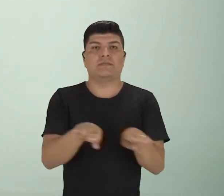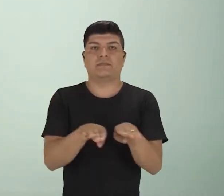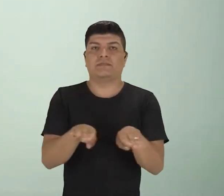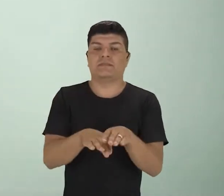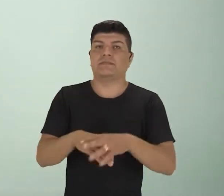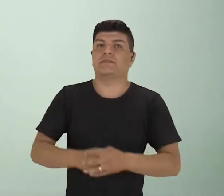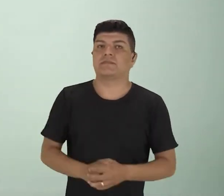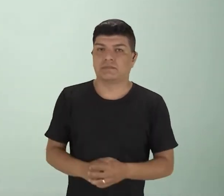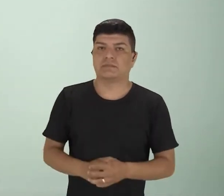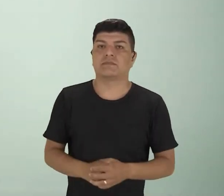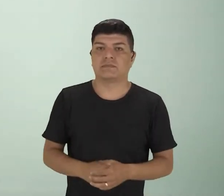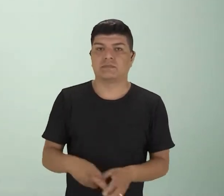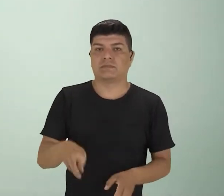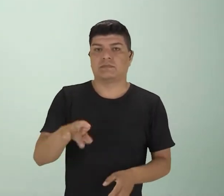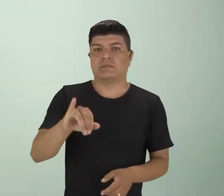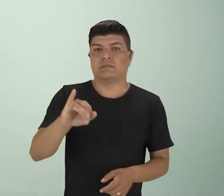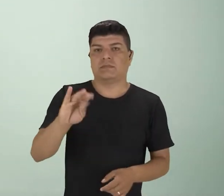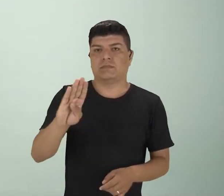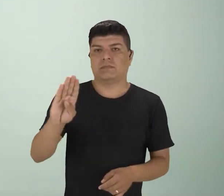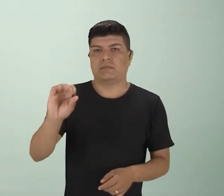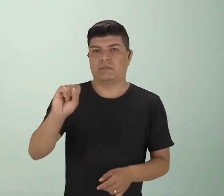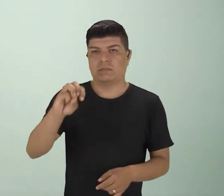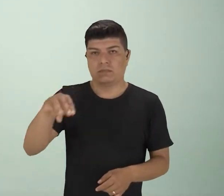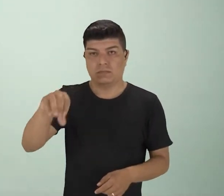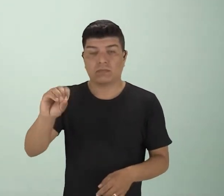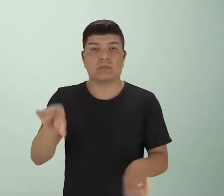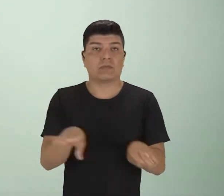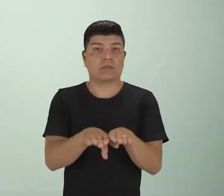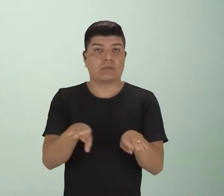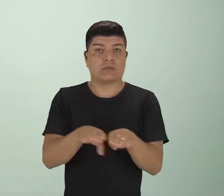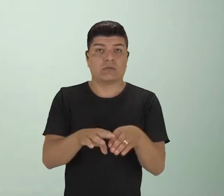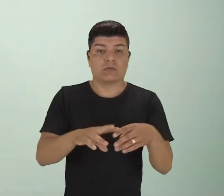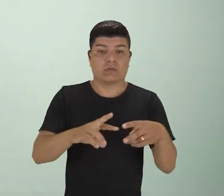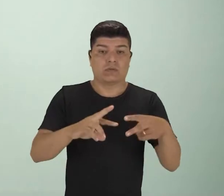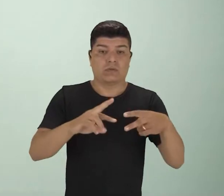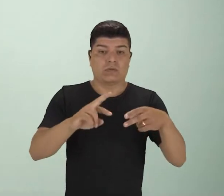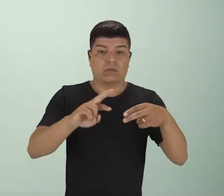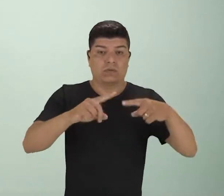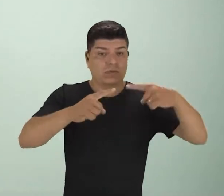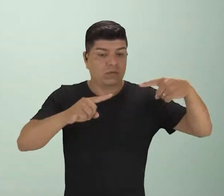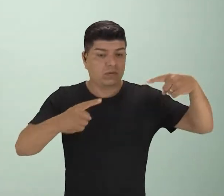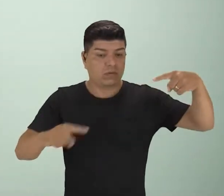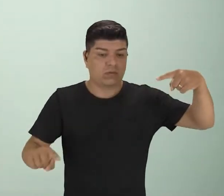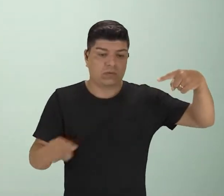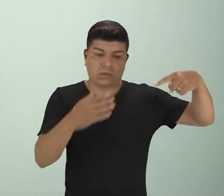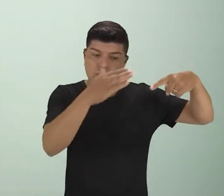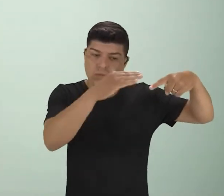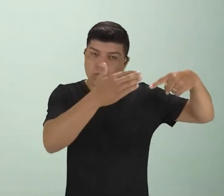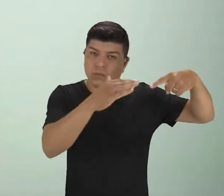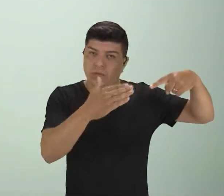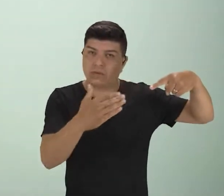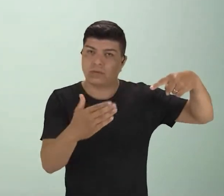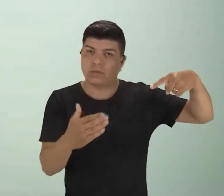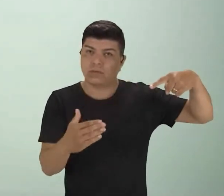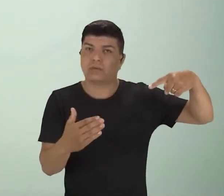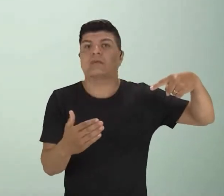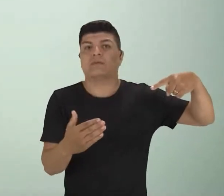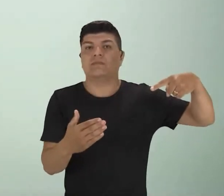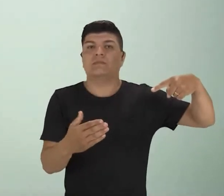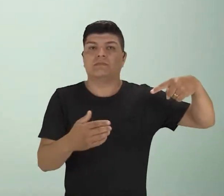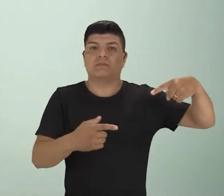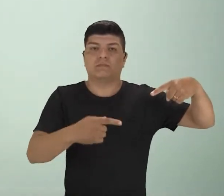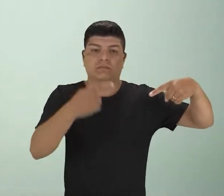Quando o ribossomo correr sobre o filete de RNA, ele vai começar a